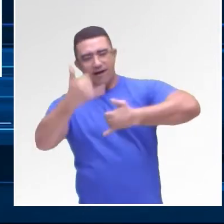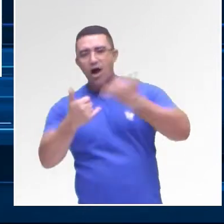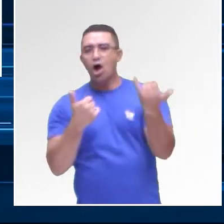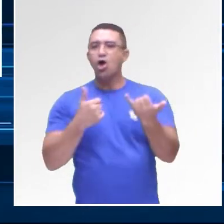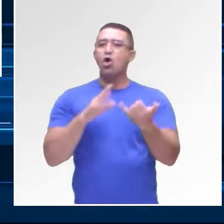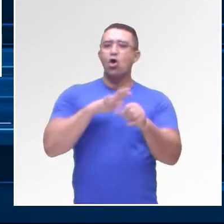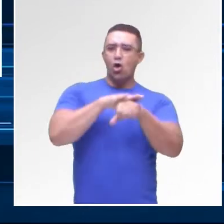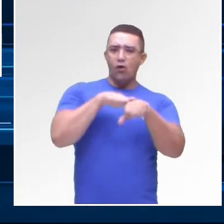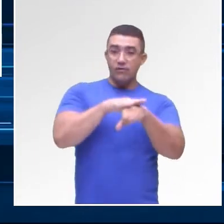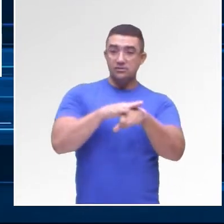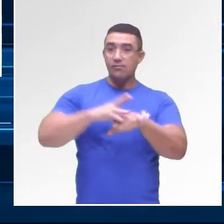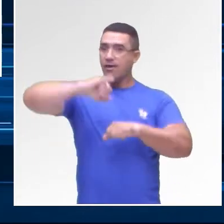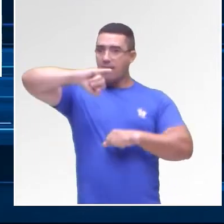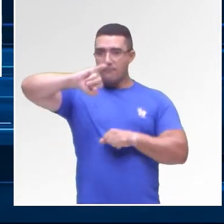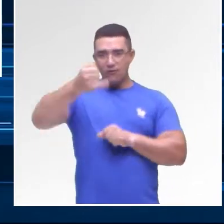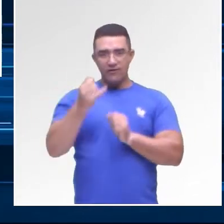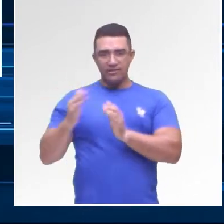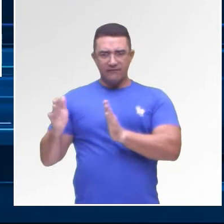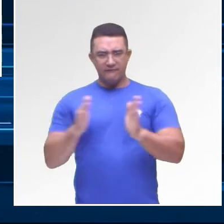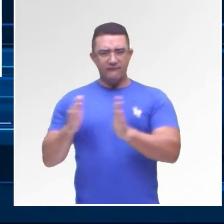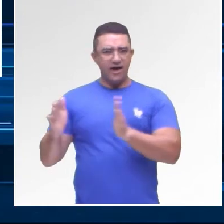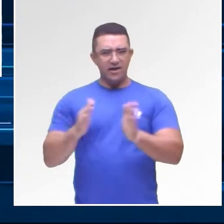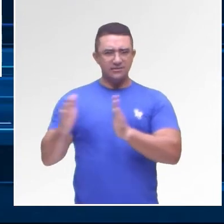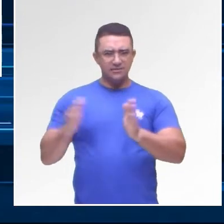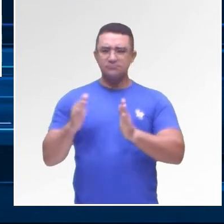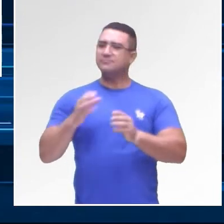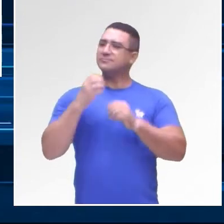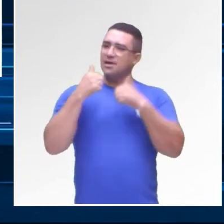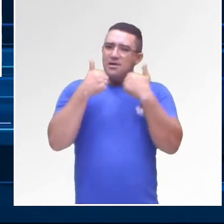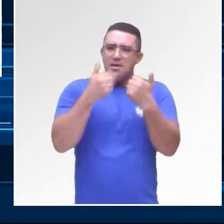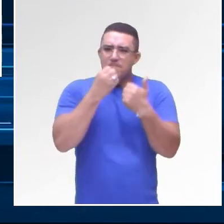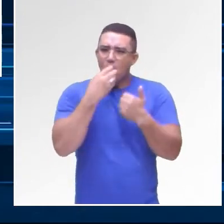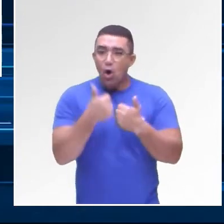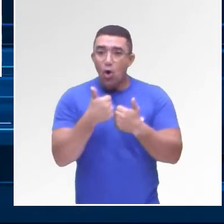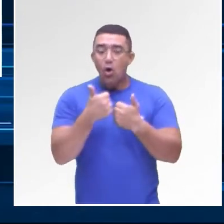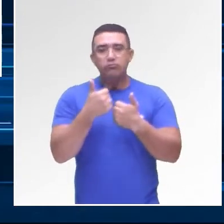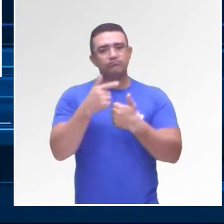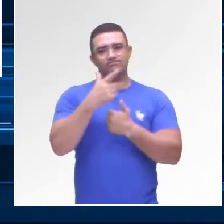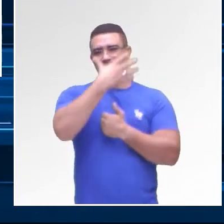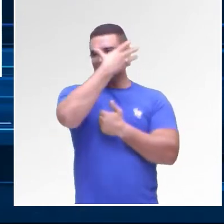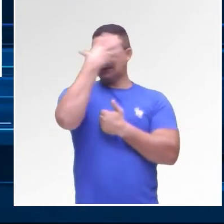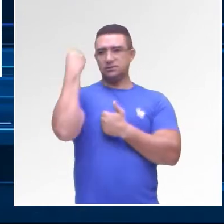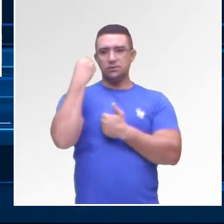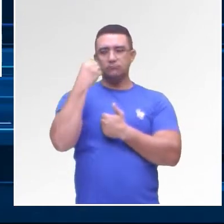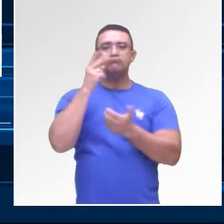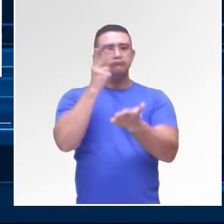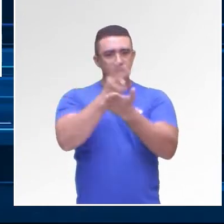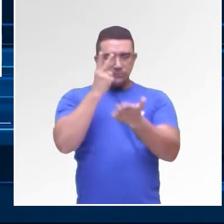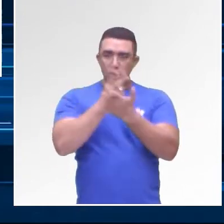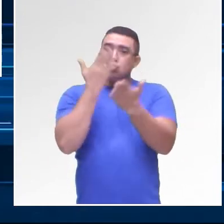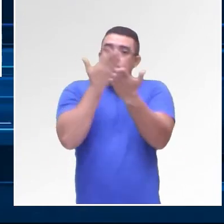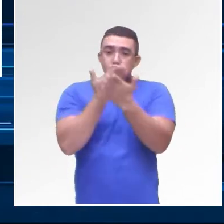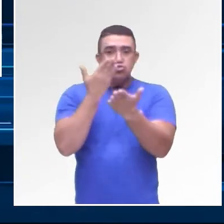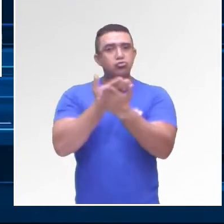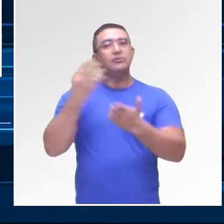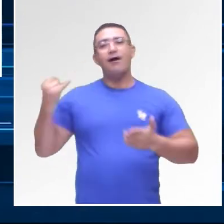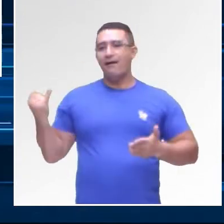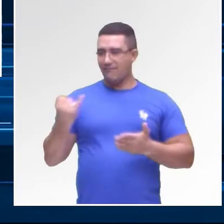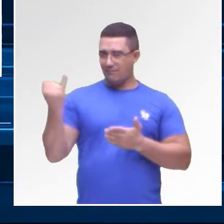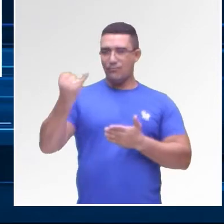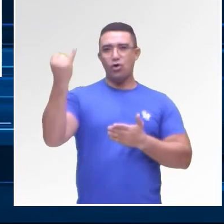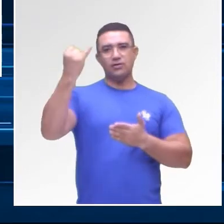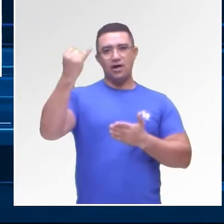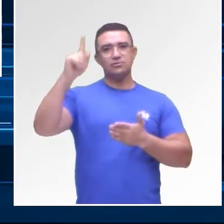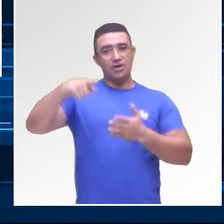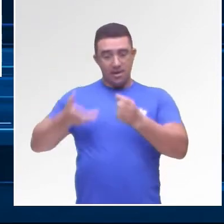aproveitem essa fase que é tão maravilhosa. E não esqueçam, estudem, estudar é importante, lembrem-se que ela é a